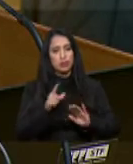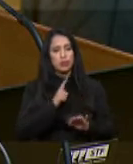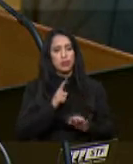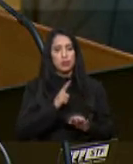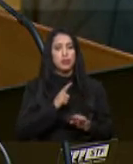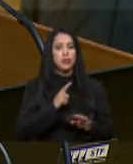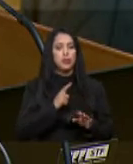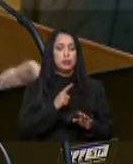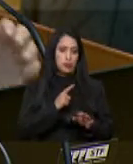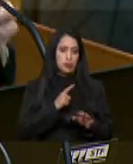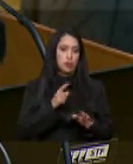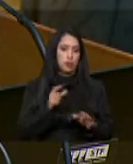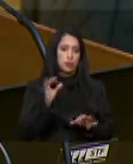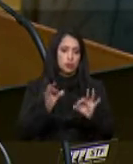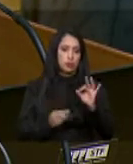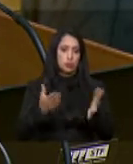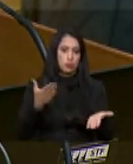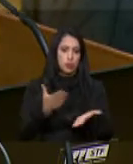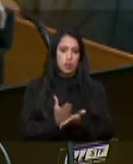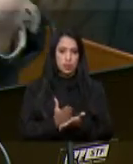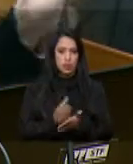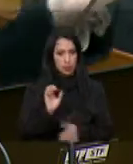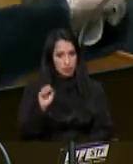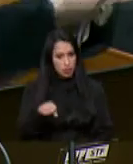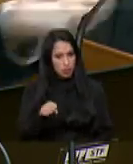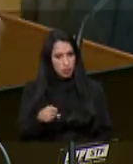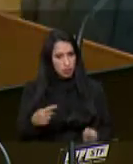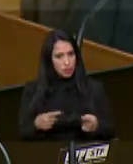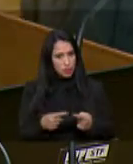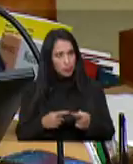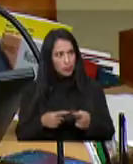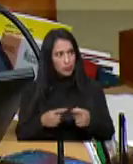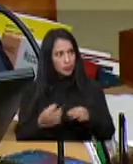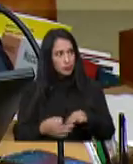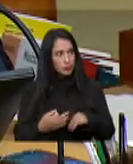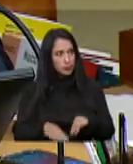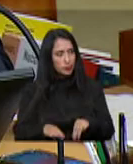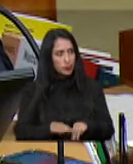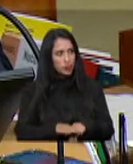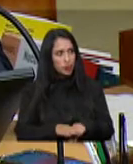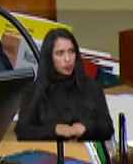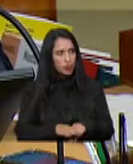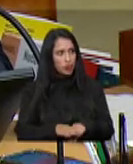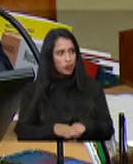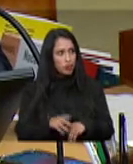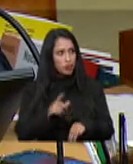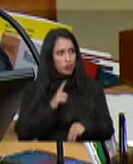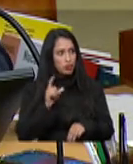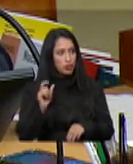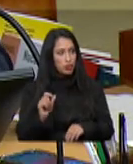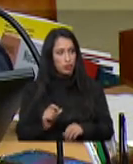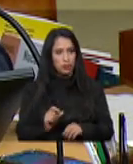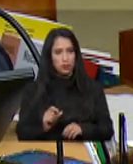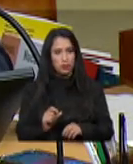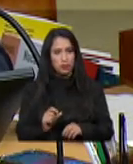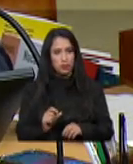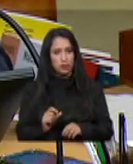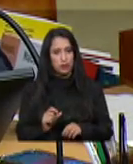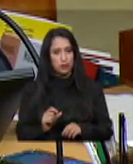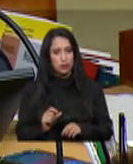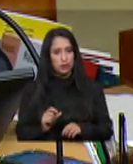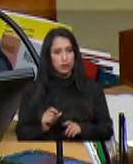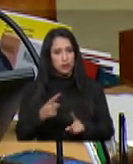ponto. Exato. Portanto, é procedente, não é isso, ministro? É isso. Eu considerei o aditamento em função do... dessa fala